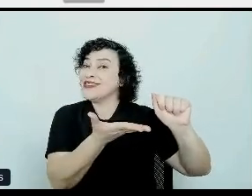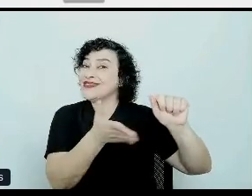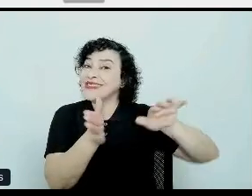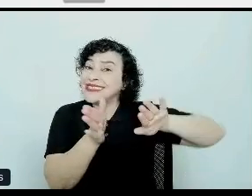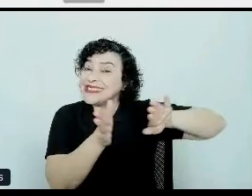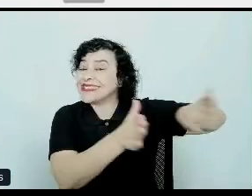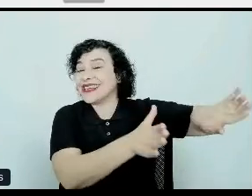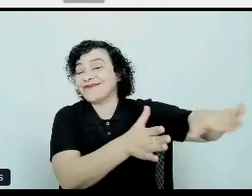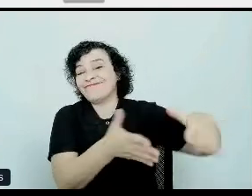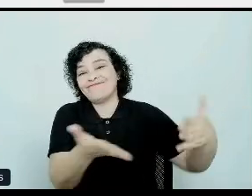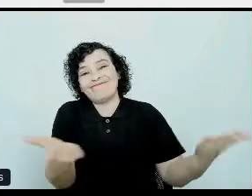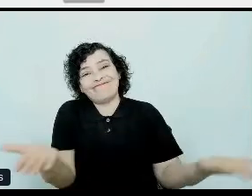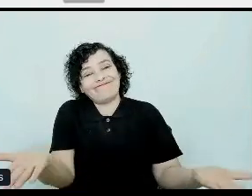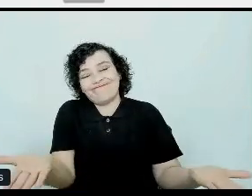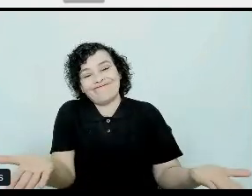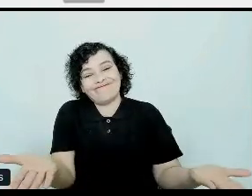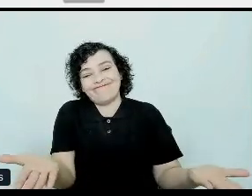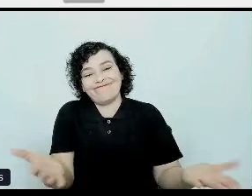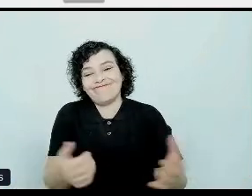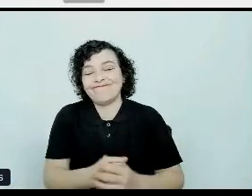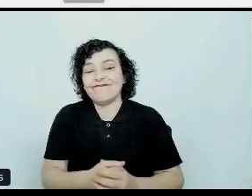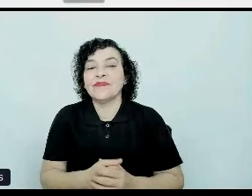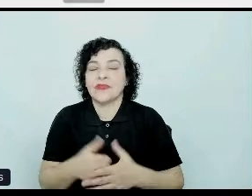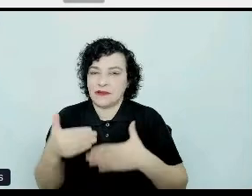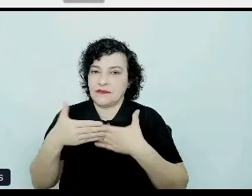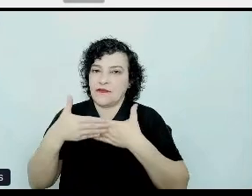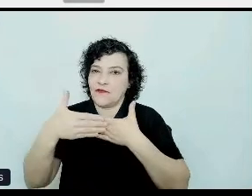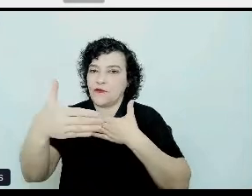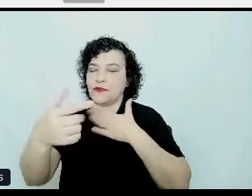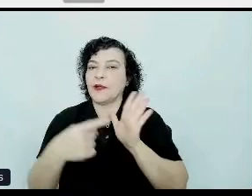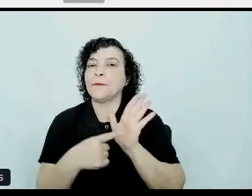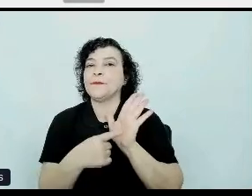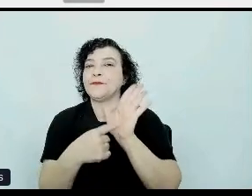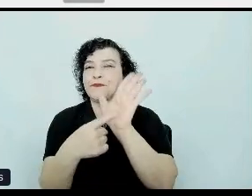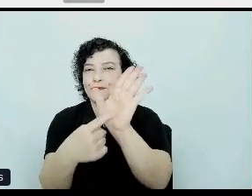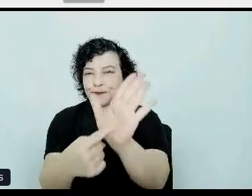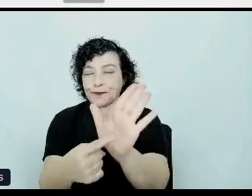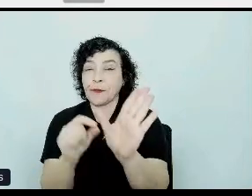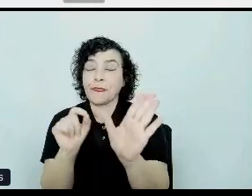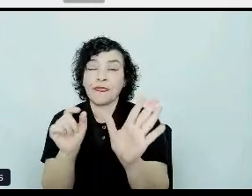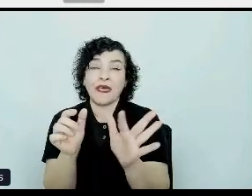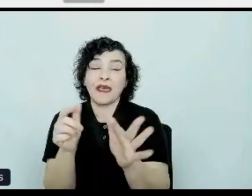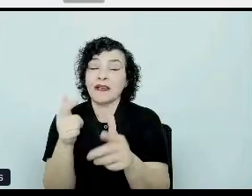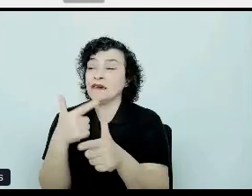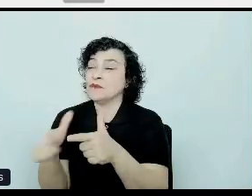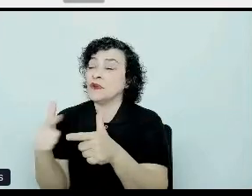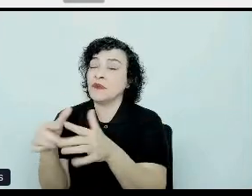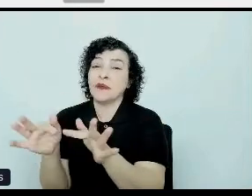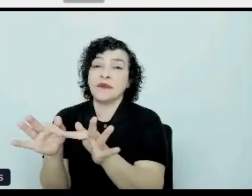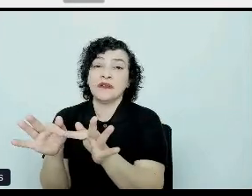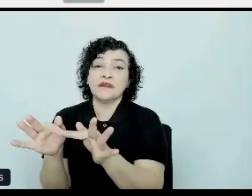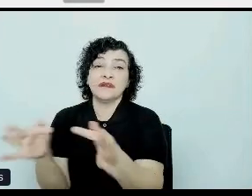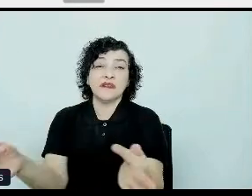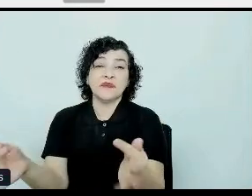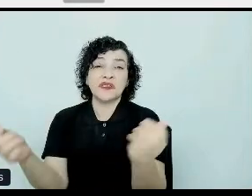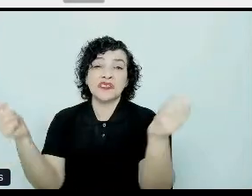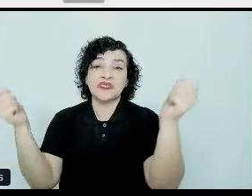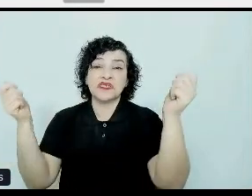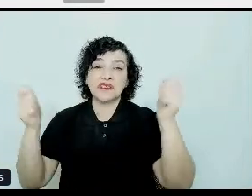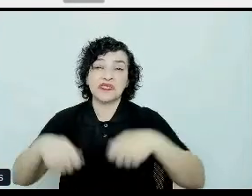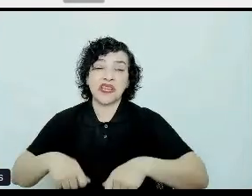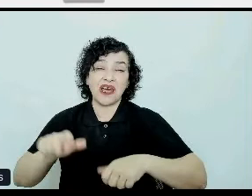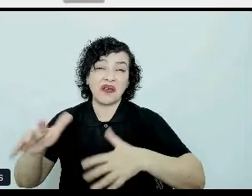na frente, né, que eu dou um exemplo da resolução de um problema simples, né, e como que acaba funcionando, né, usando o